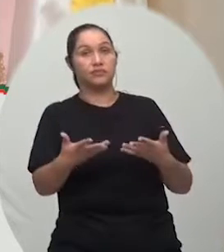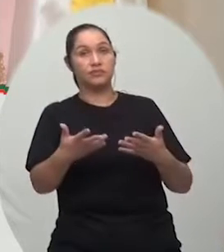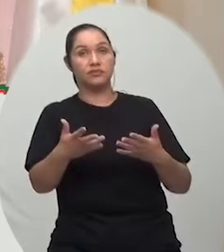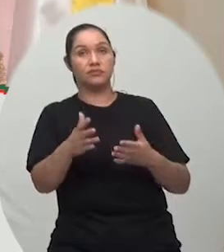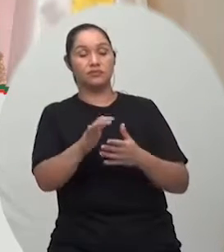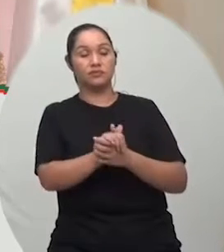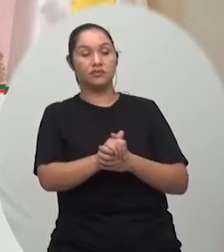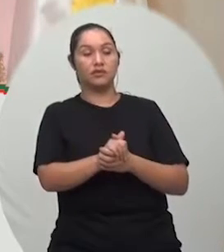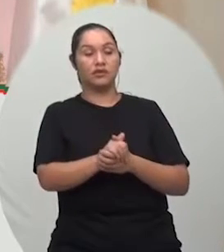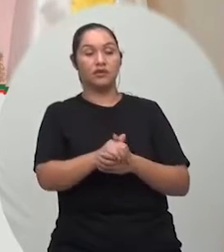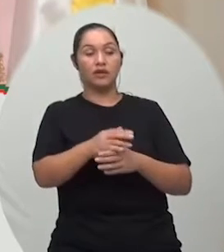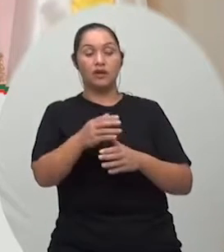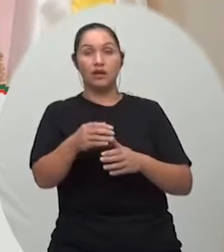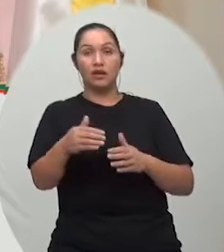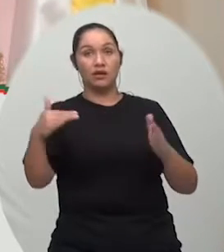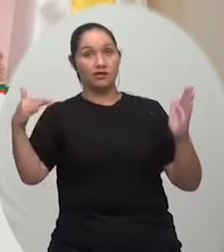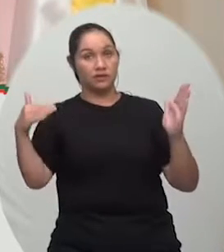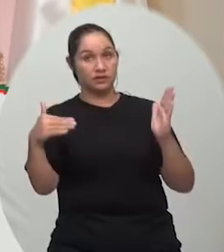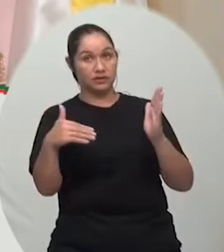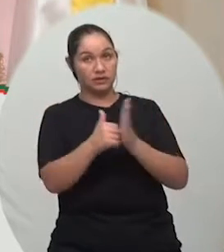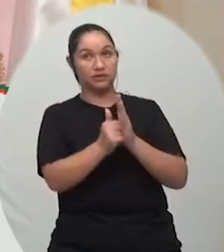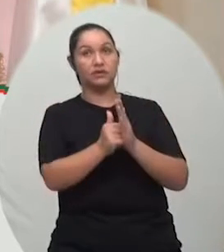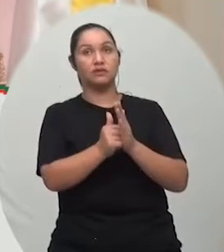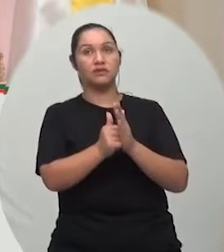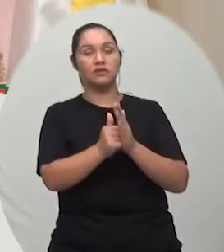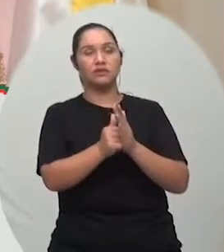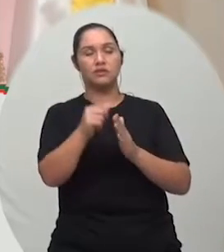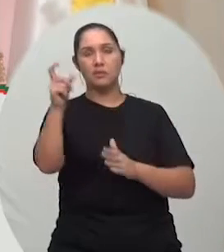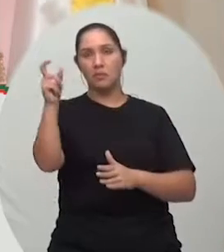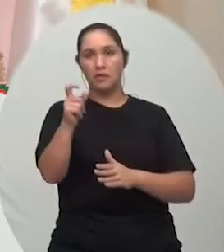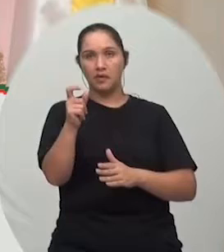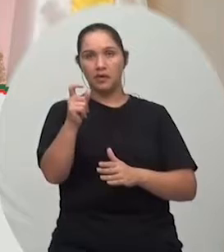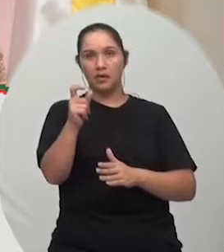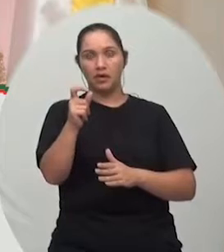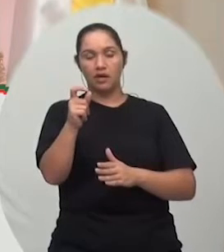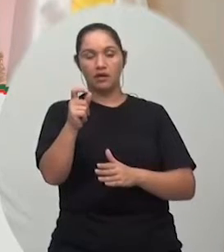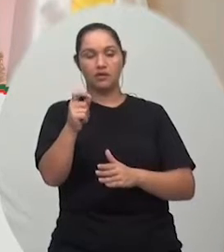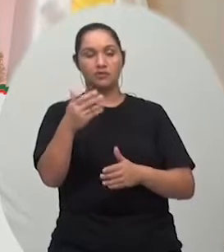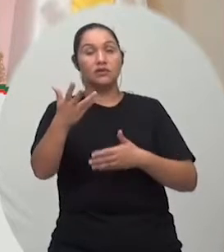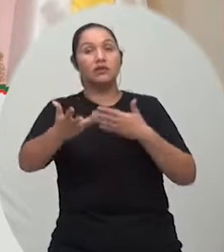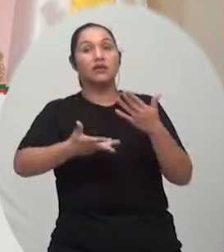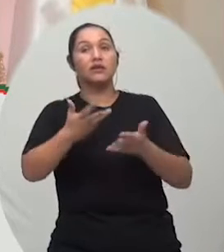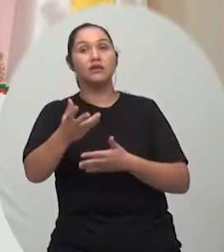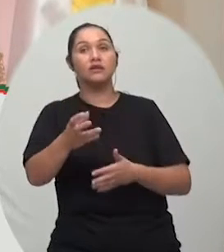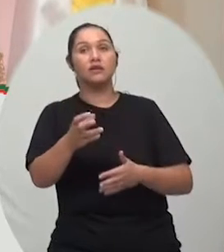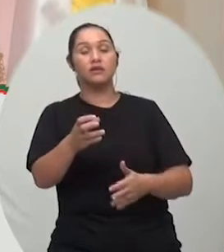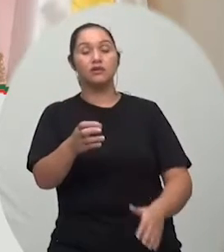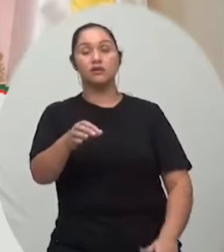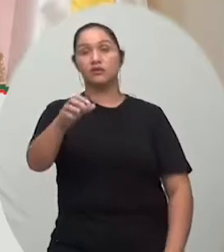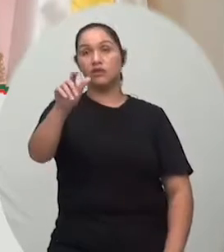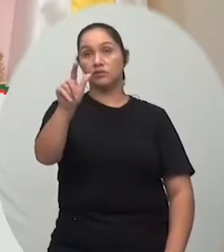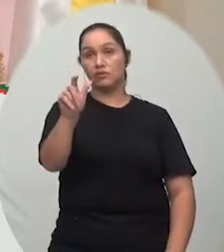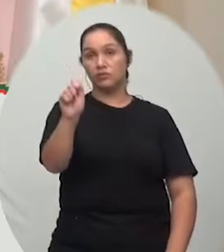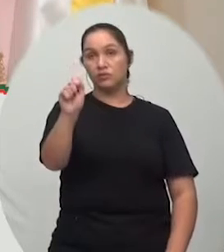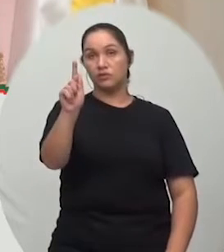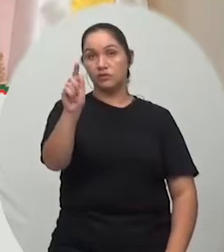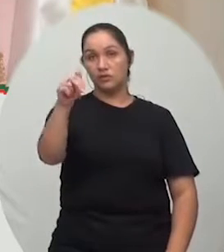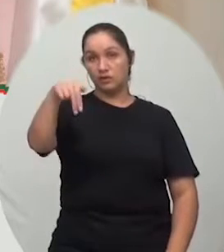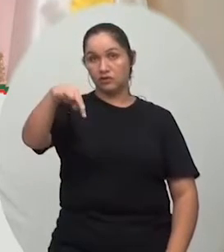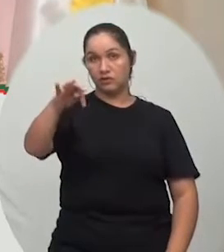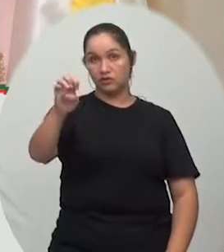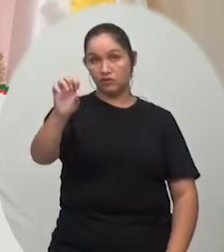que ocupavam essas viaturas e os policiais, são atendidos pelos agentes de trânsito do município. Então, na nossa lei,